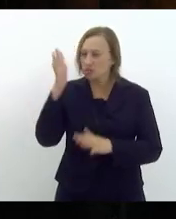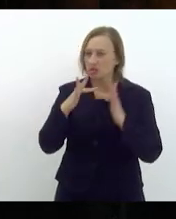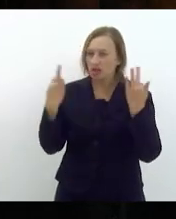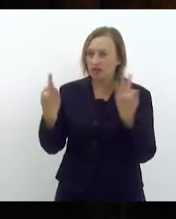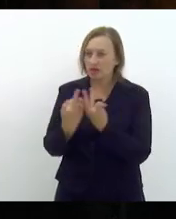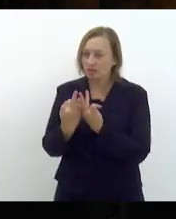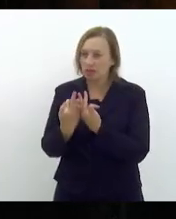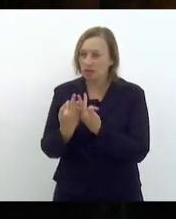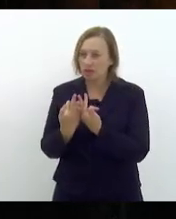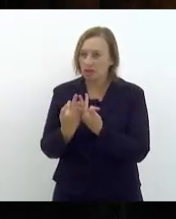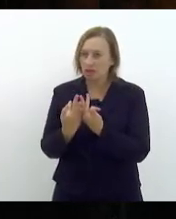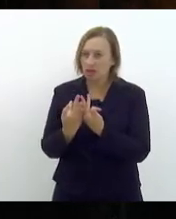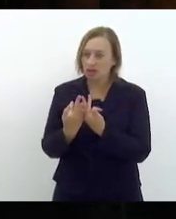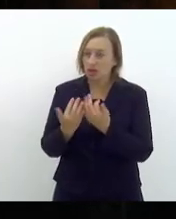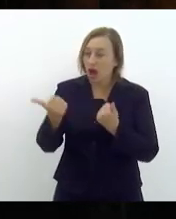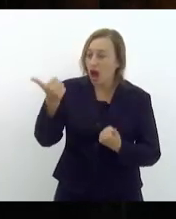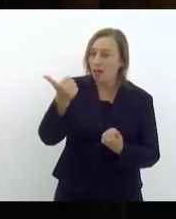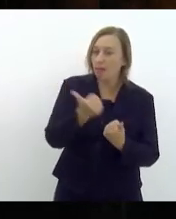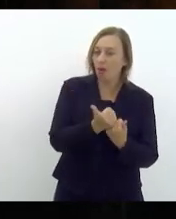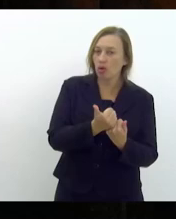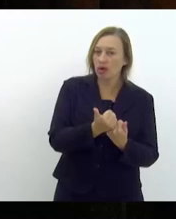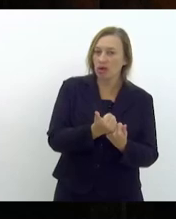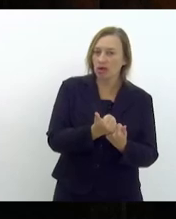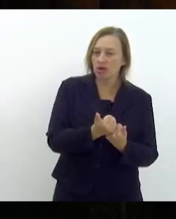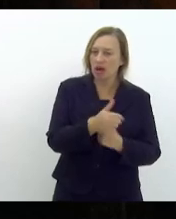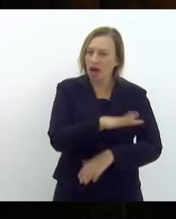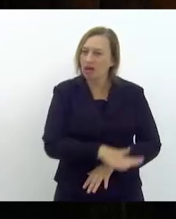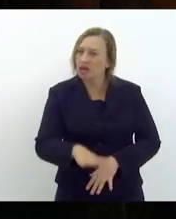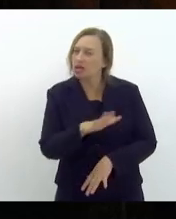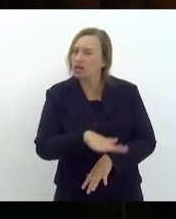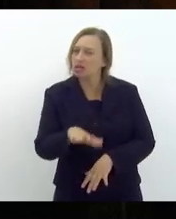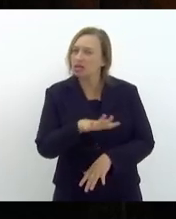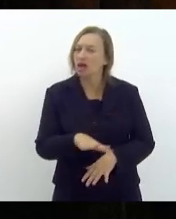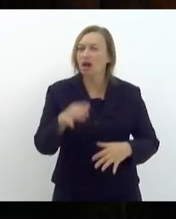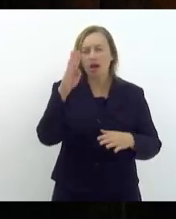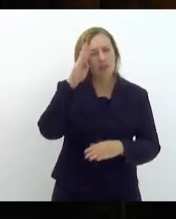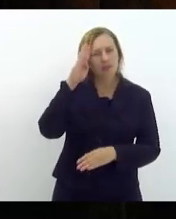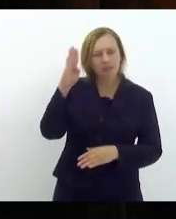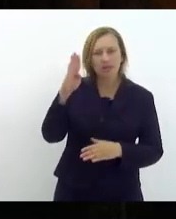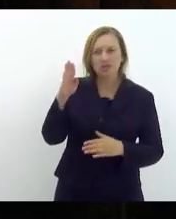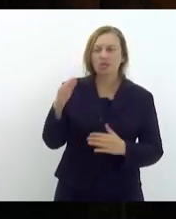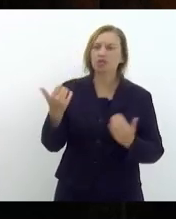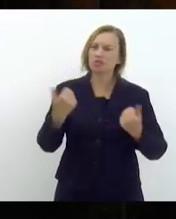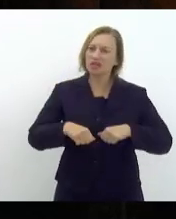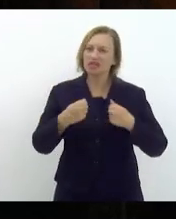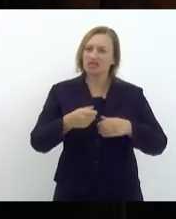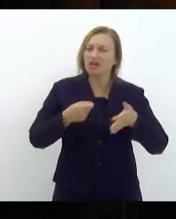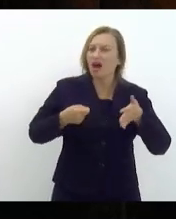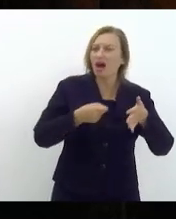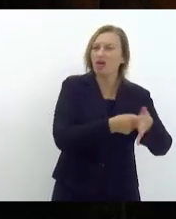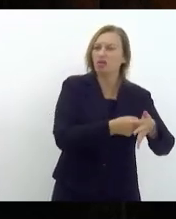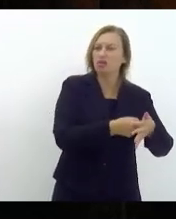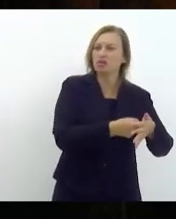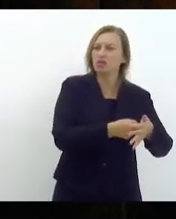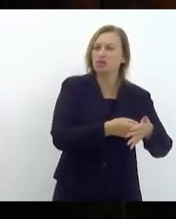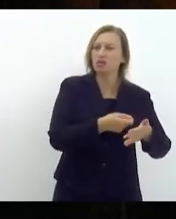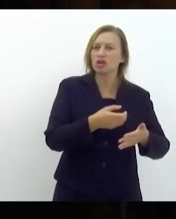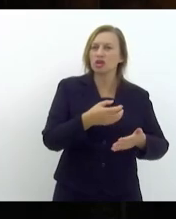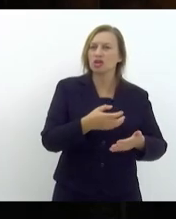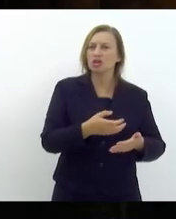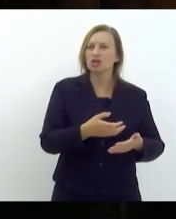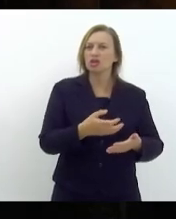Ouçam e apoia as vítimas é preciso principalmente denunciar e punir o